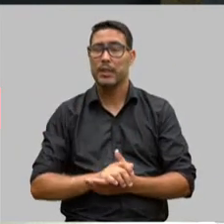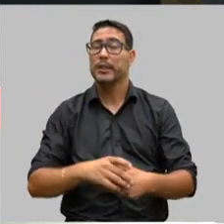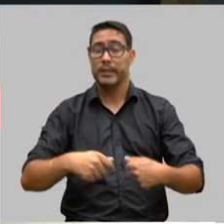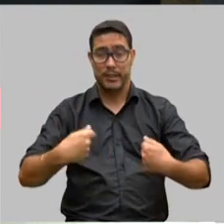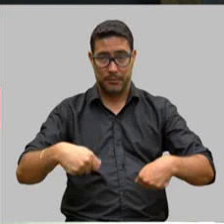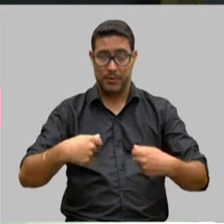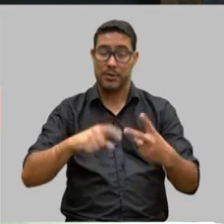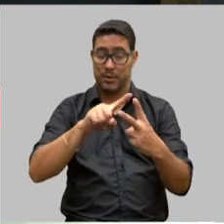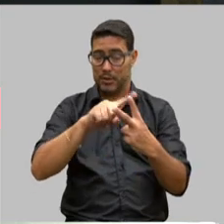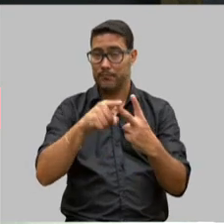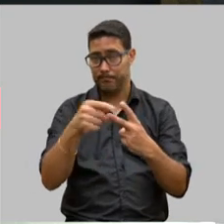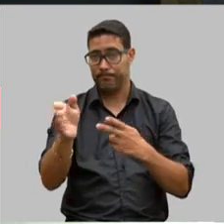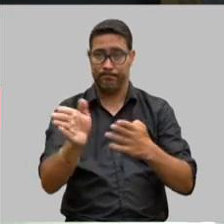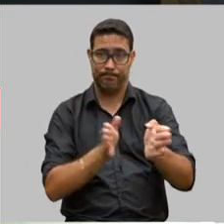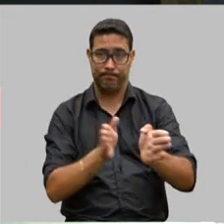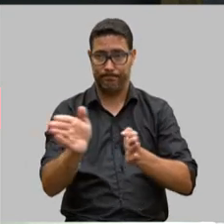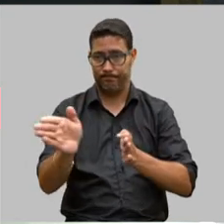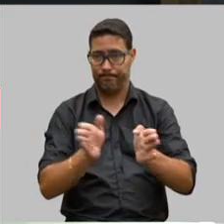vertentes.